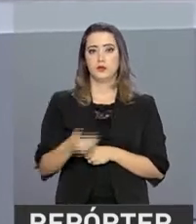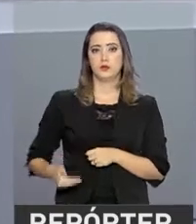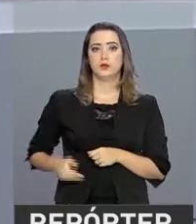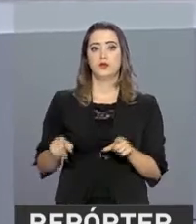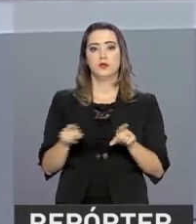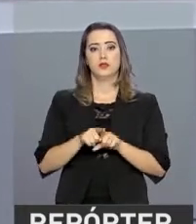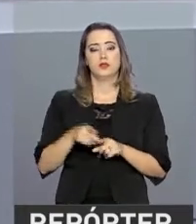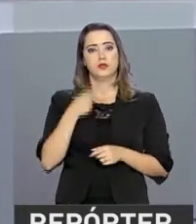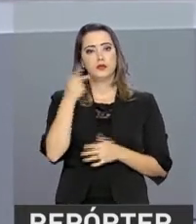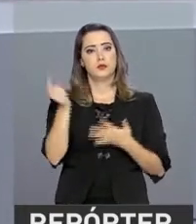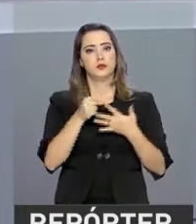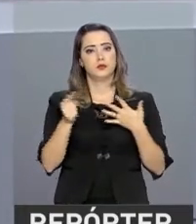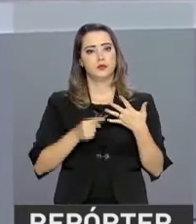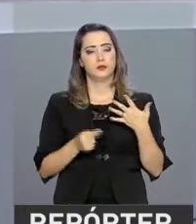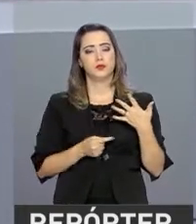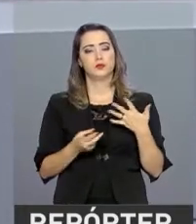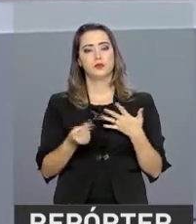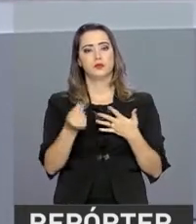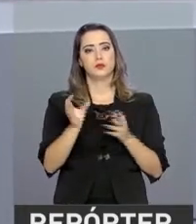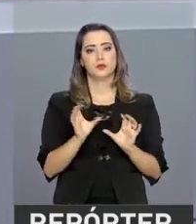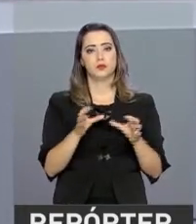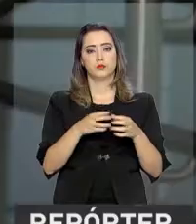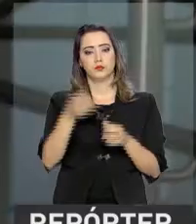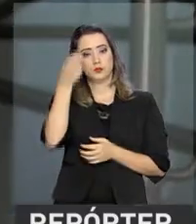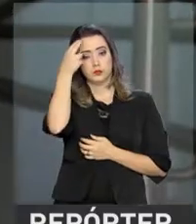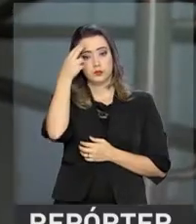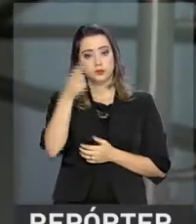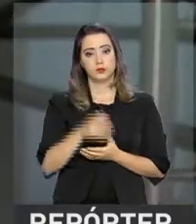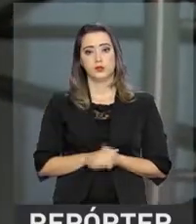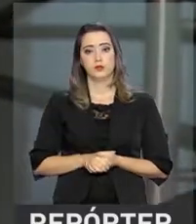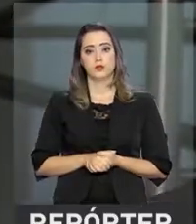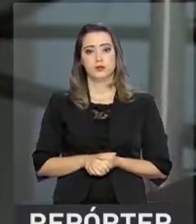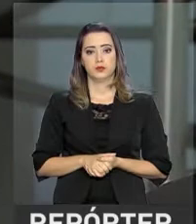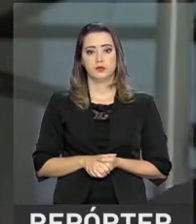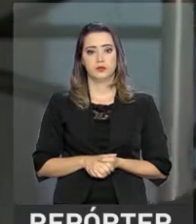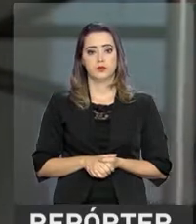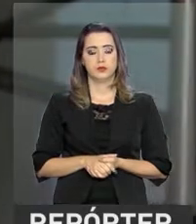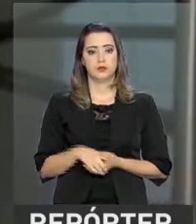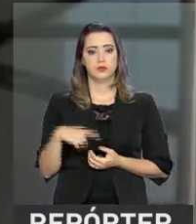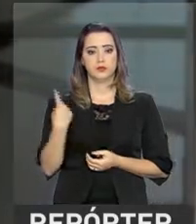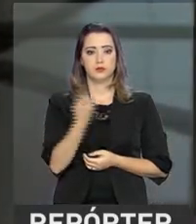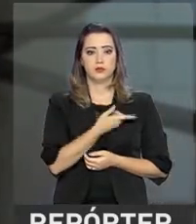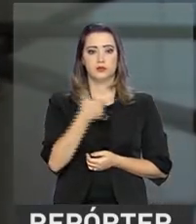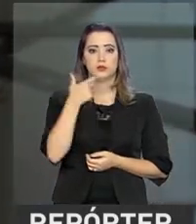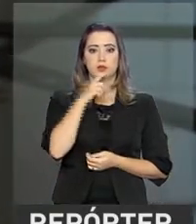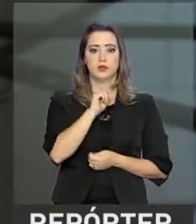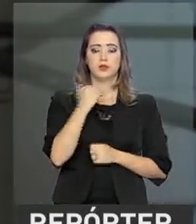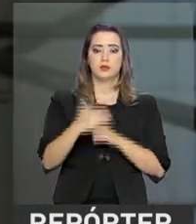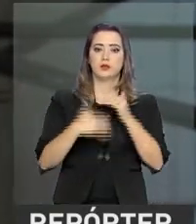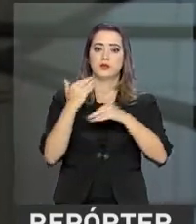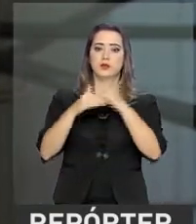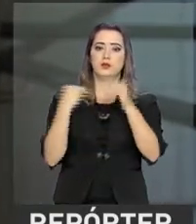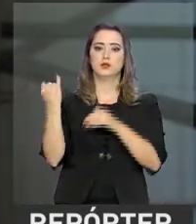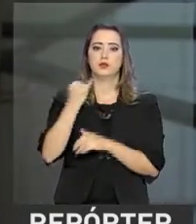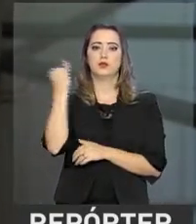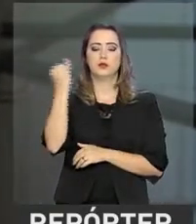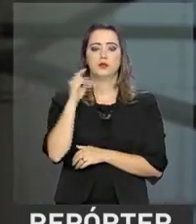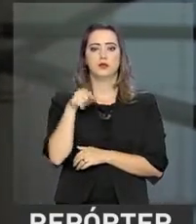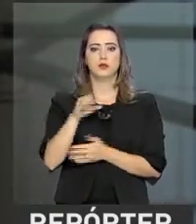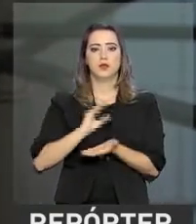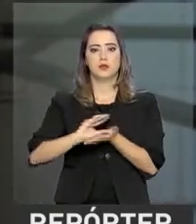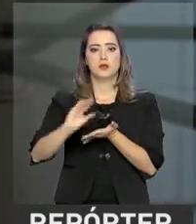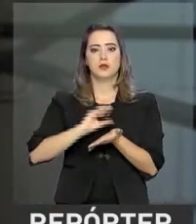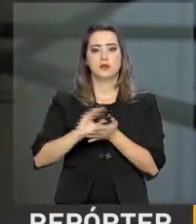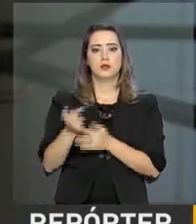e falou sobre os investimentos no setor eu acho que nós conseguimos aumentar significativamente o investimento